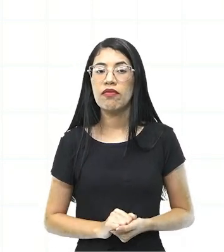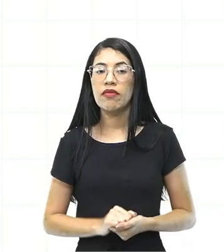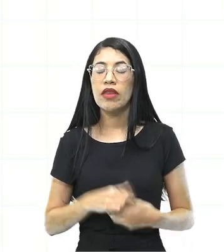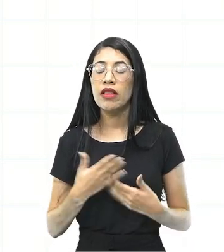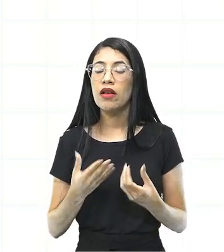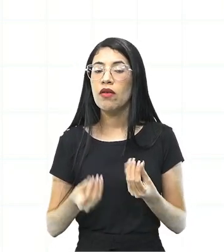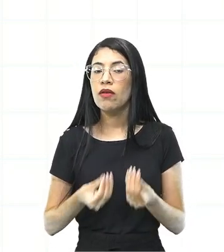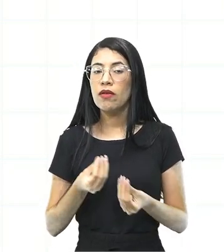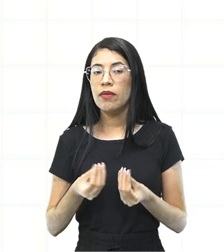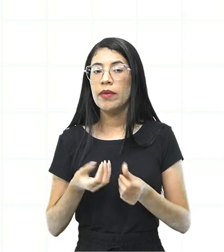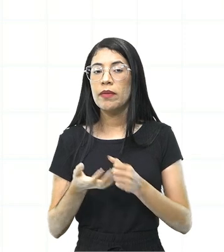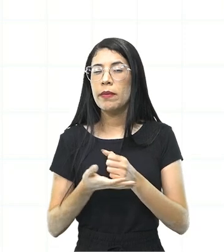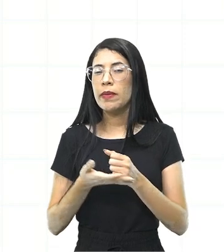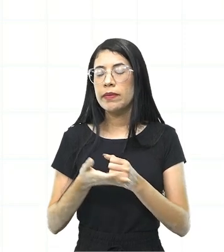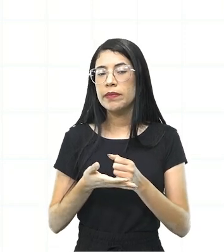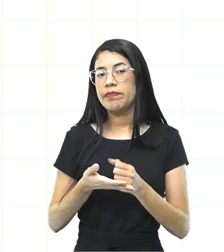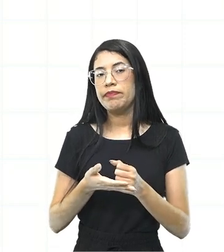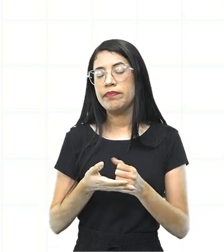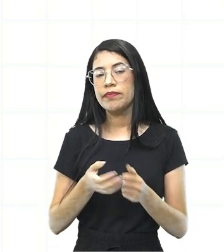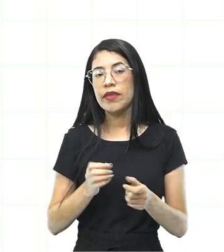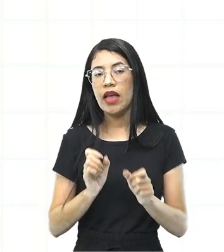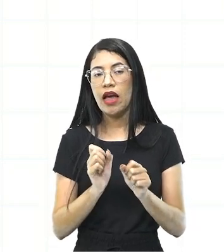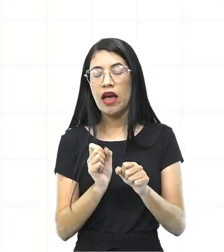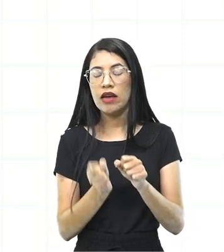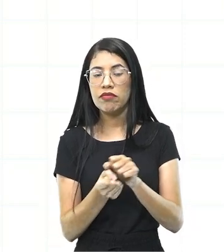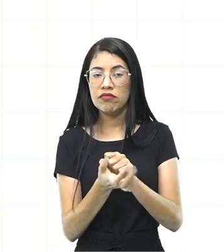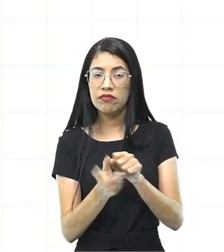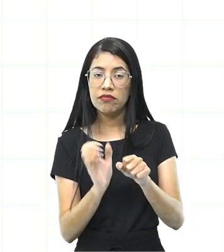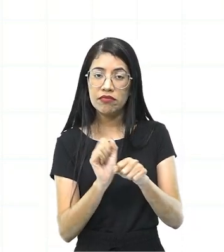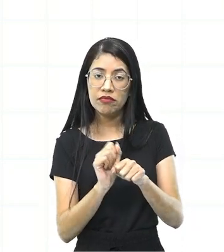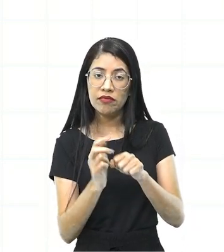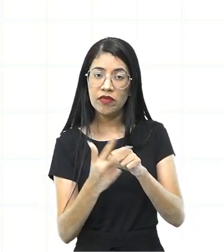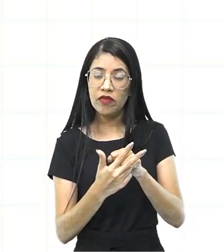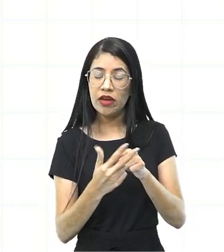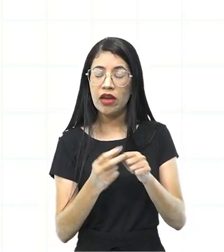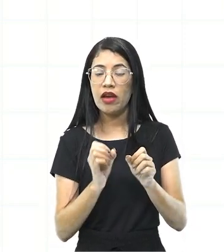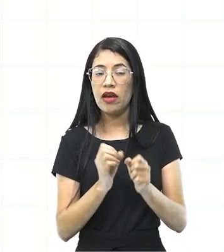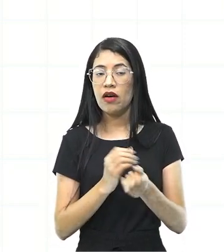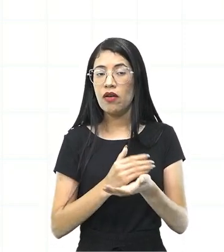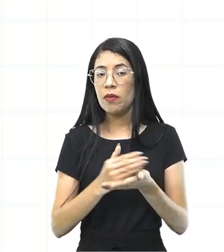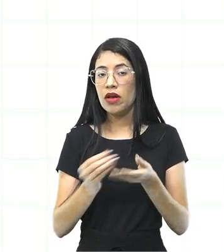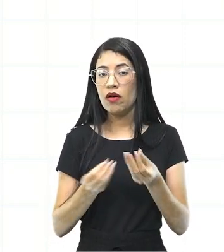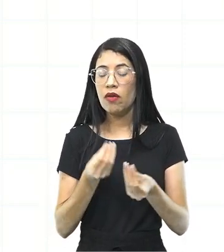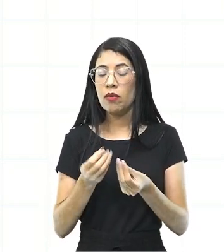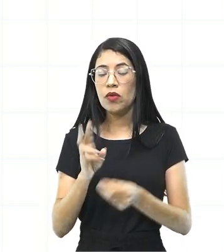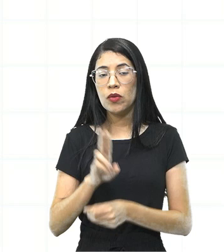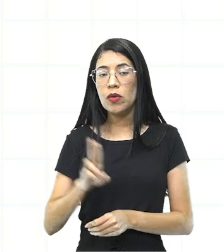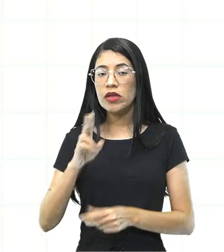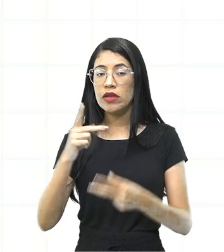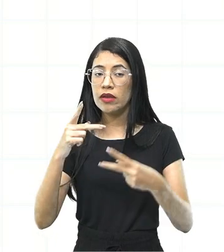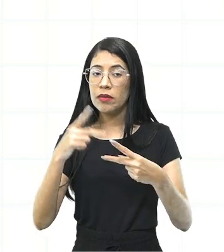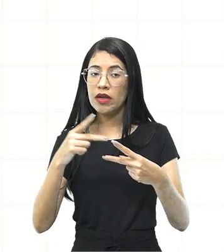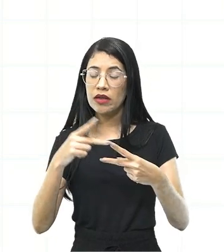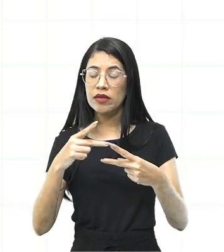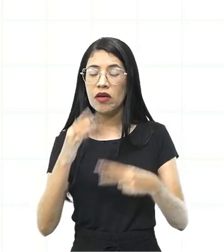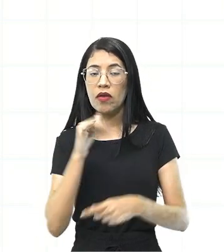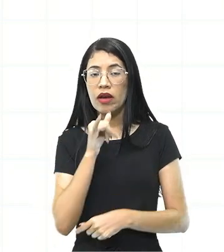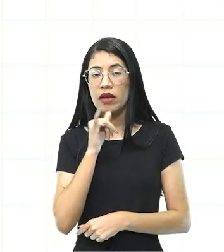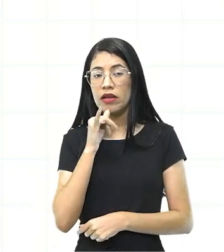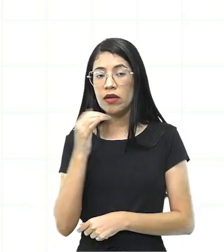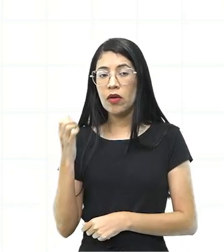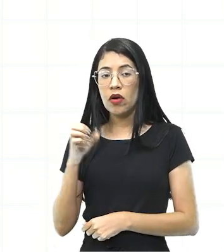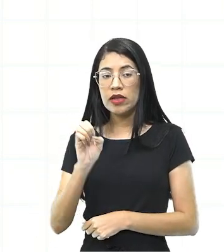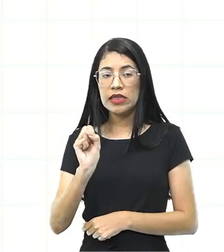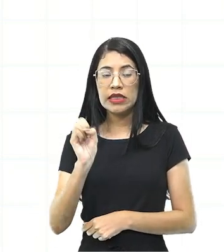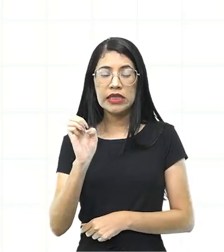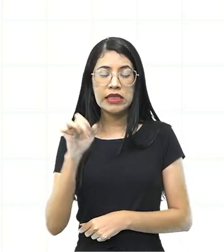Basicamente, as nossas locuções adverbiais, elas iniciam com preposição, sem, de,